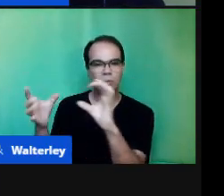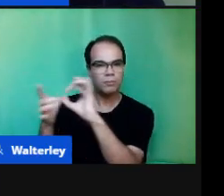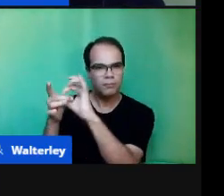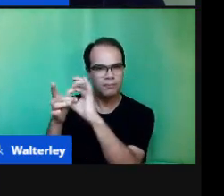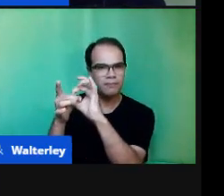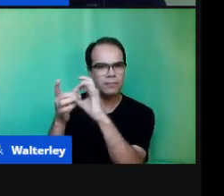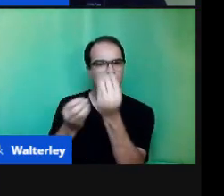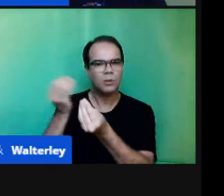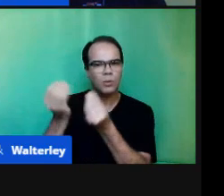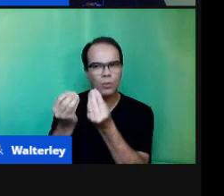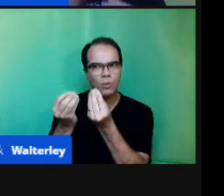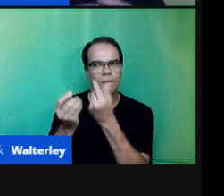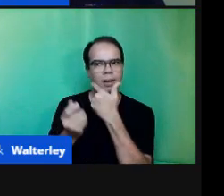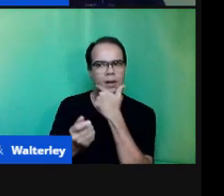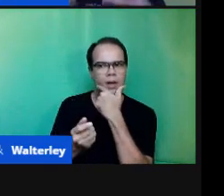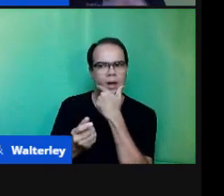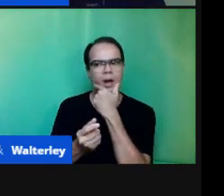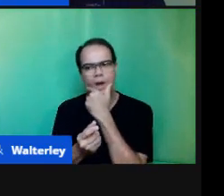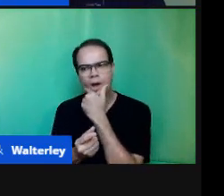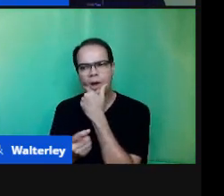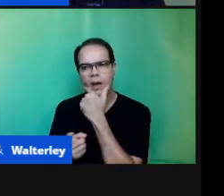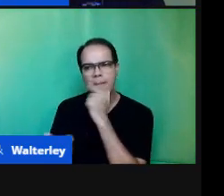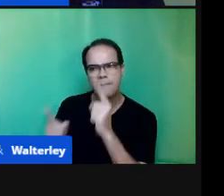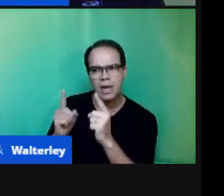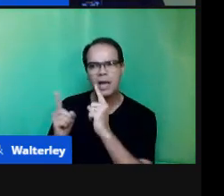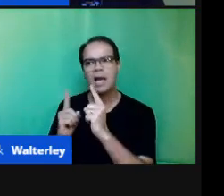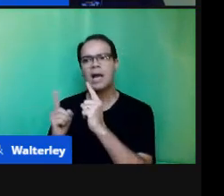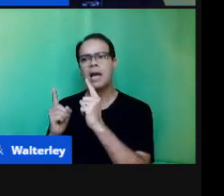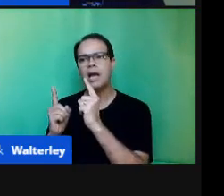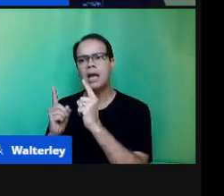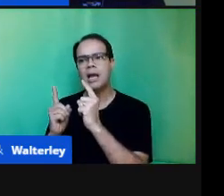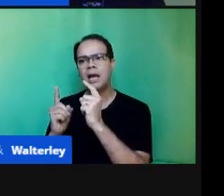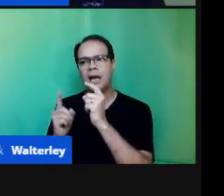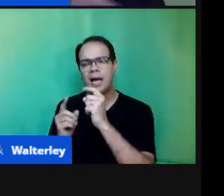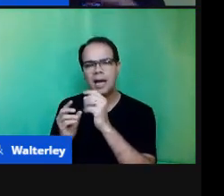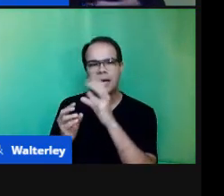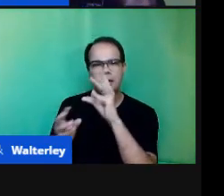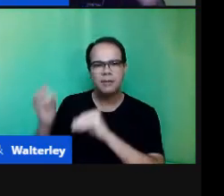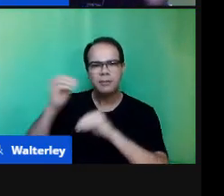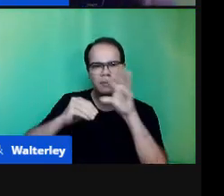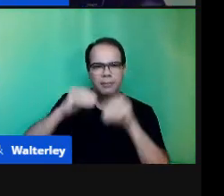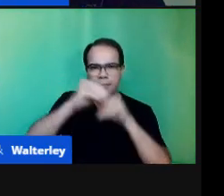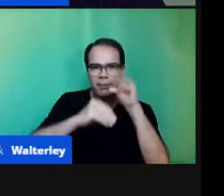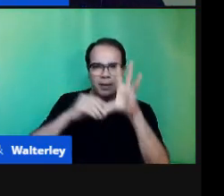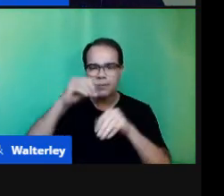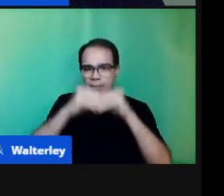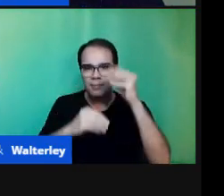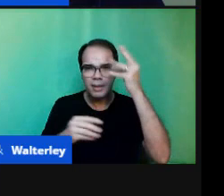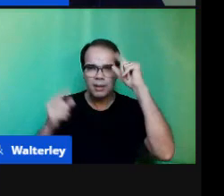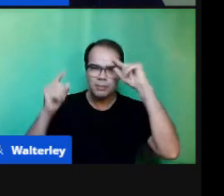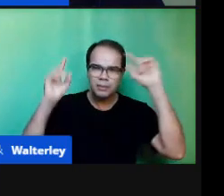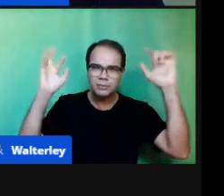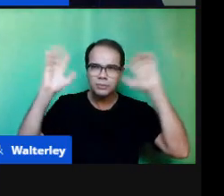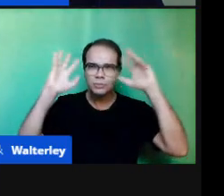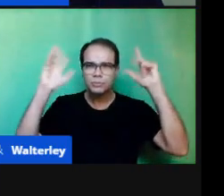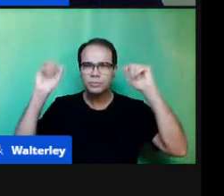a recepção das mensagens do cinema em nível das comunidades. E ele chegou a várias